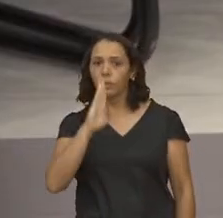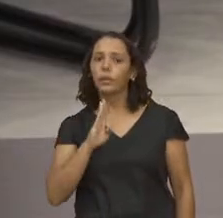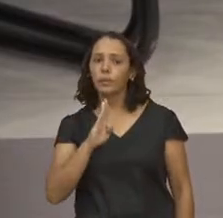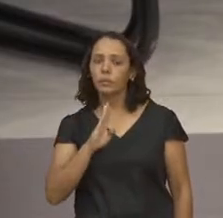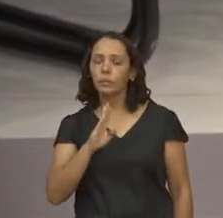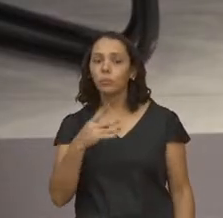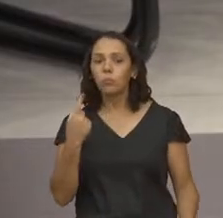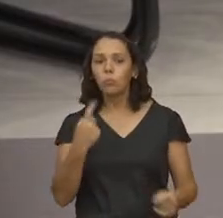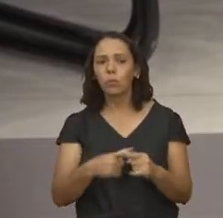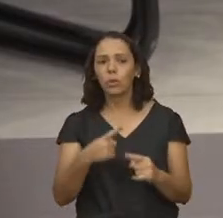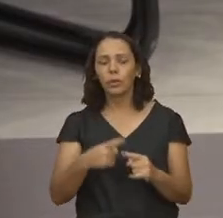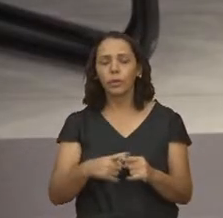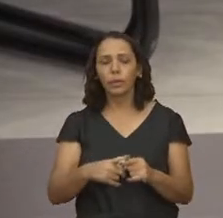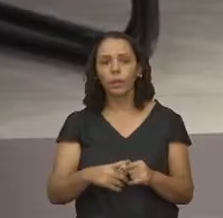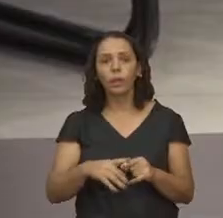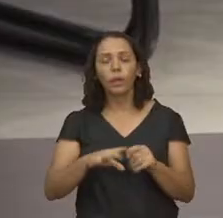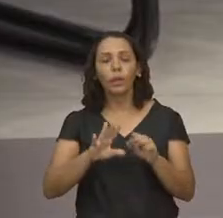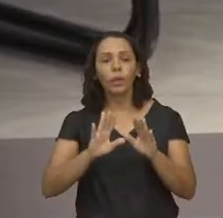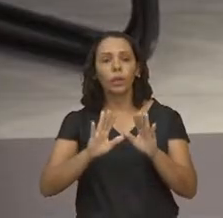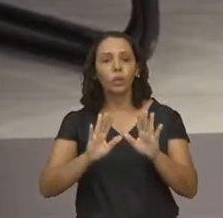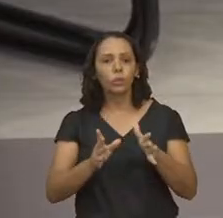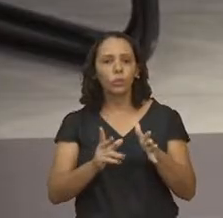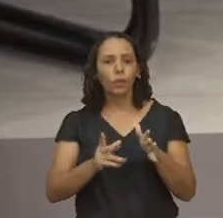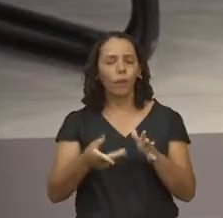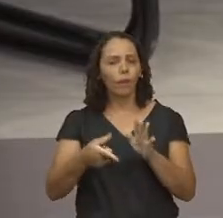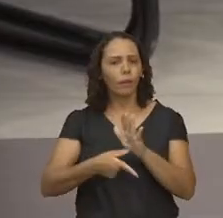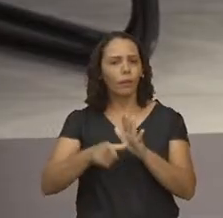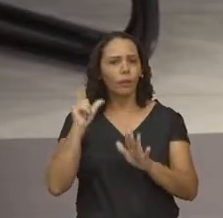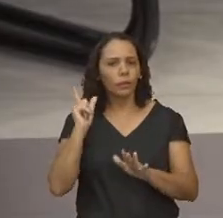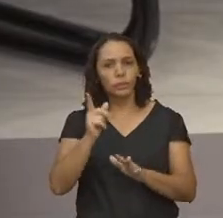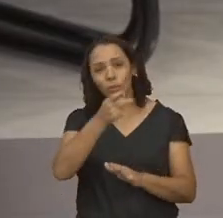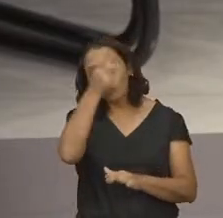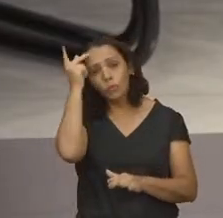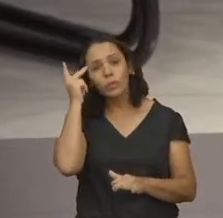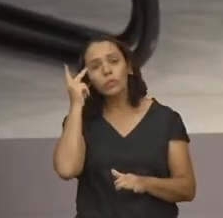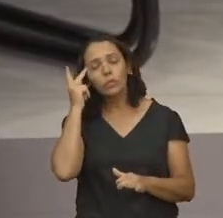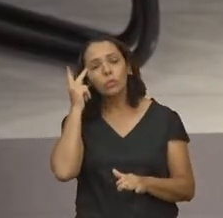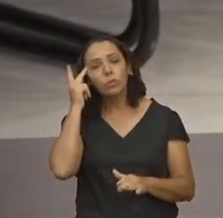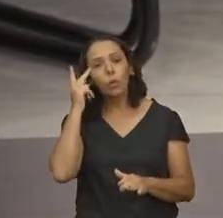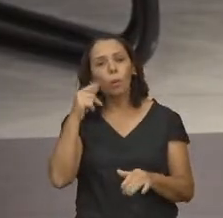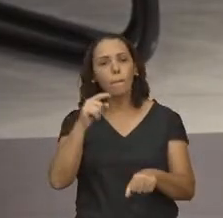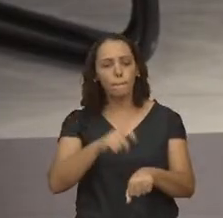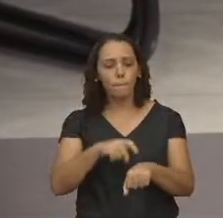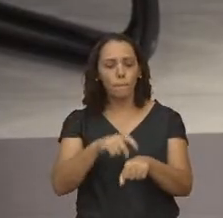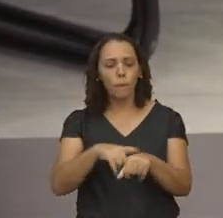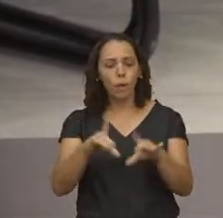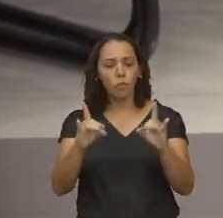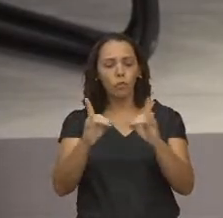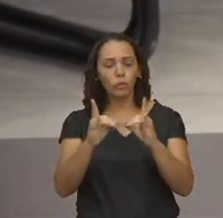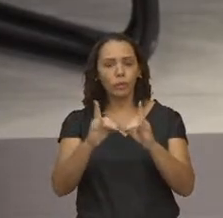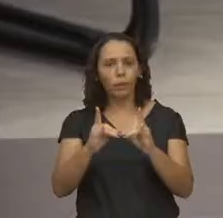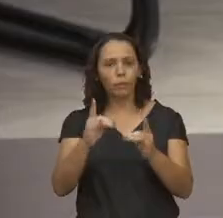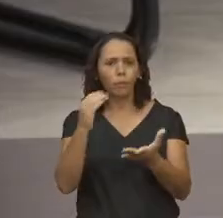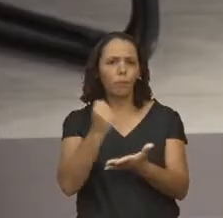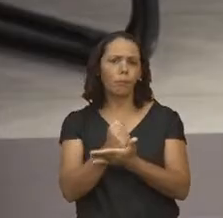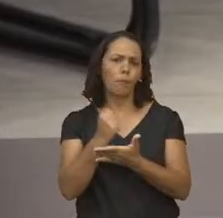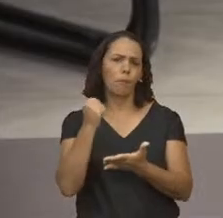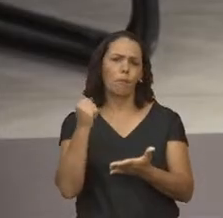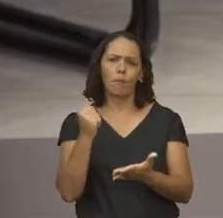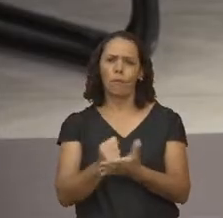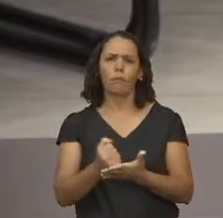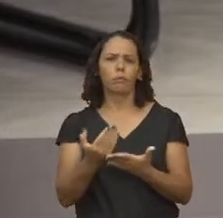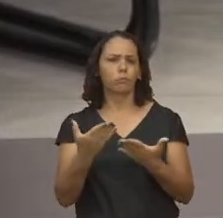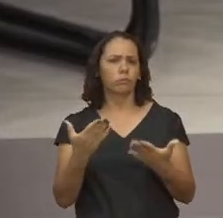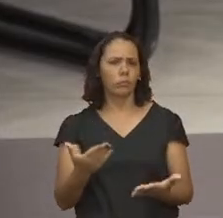funerária e nesse momento de dor saia com um contrato assinado de 10, 12 mil reais para fazer um funeral. Então, está garantido às famílias que não